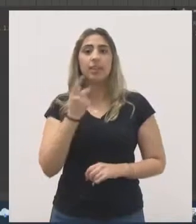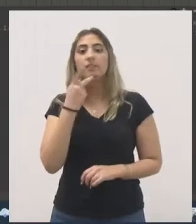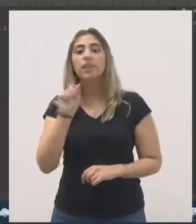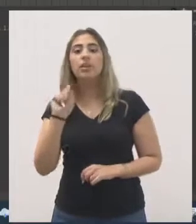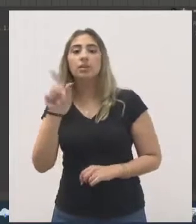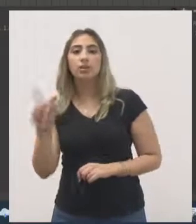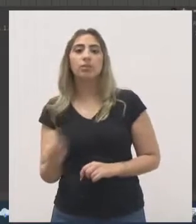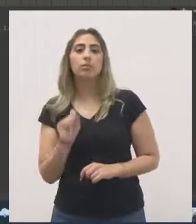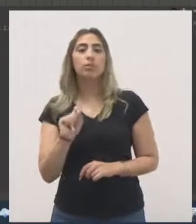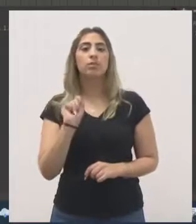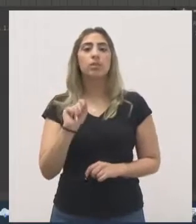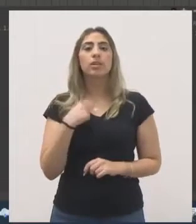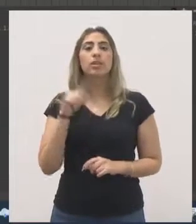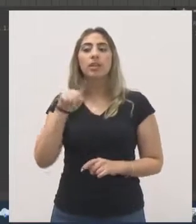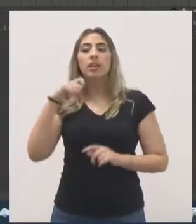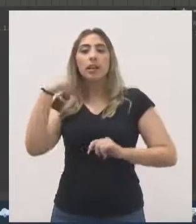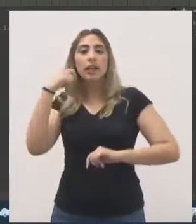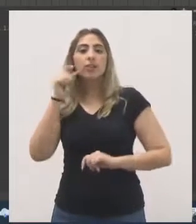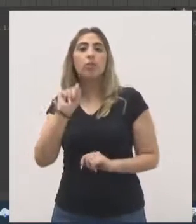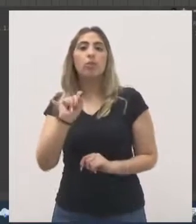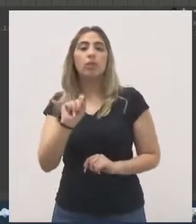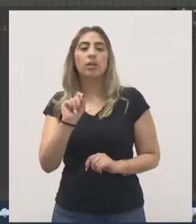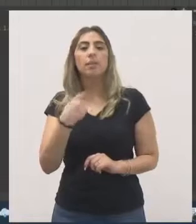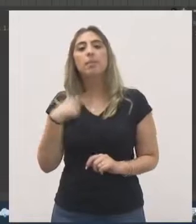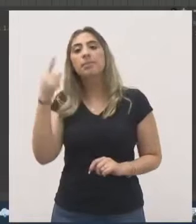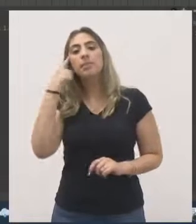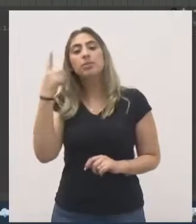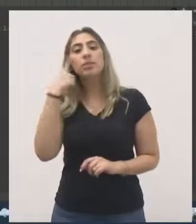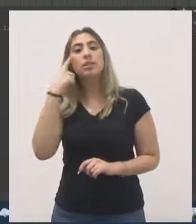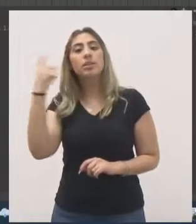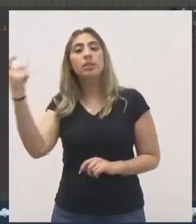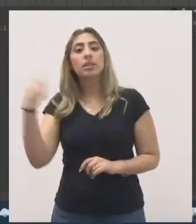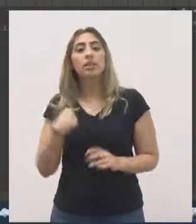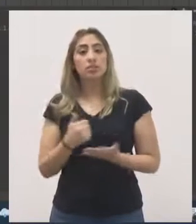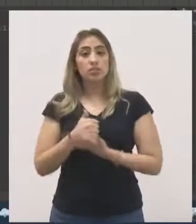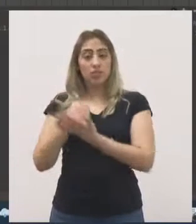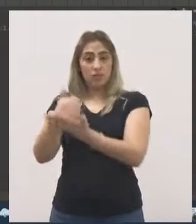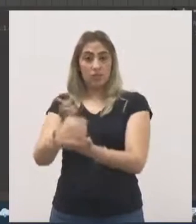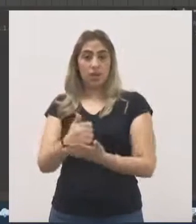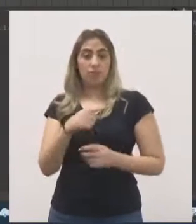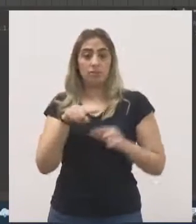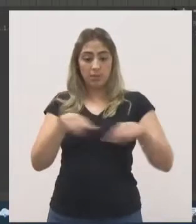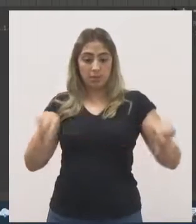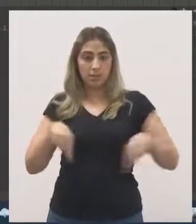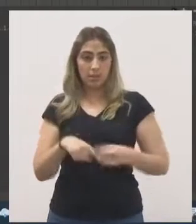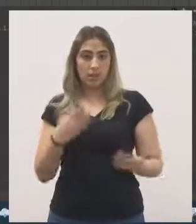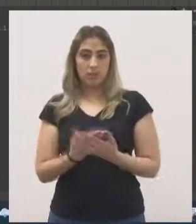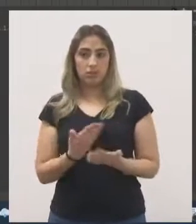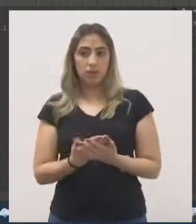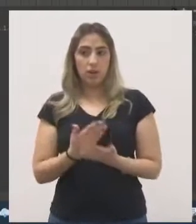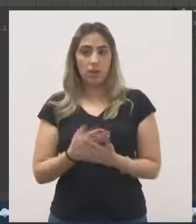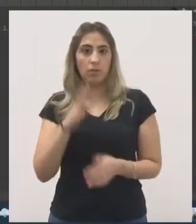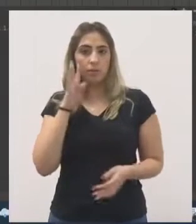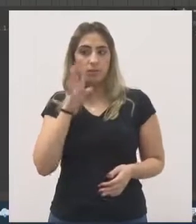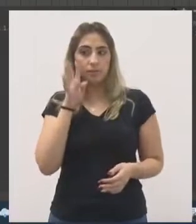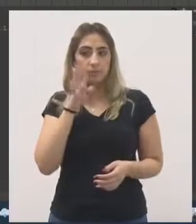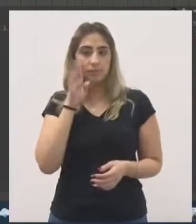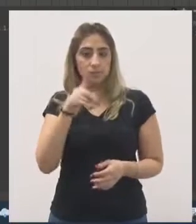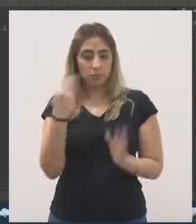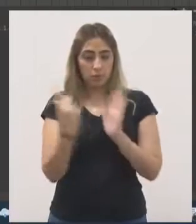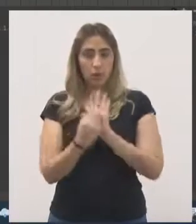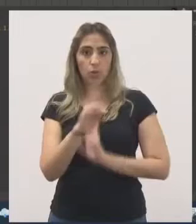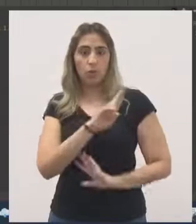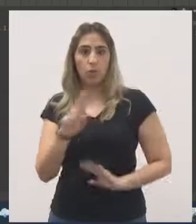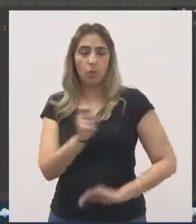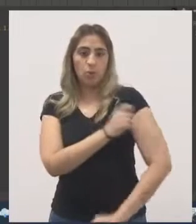quê, quem gravou o quê. Pensando na ideia que você falou de levar para a sala de aula, é legal fazer isso, né? Daí você vai colocando o nome do